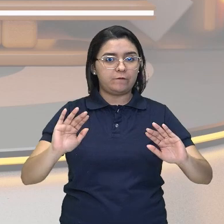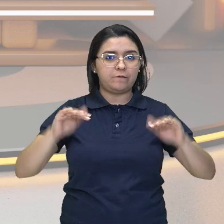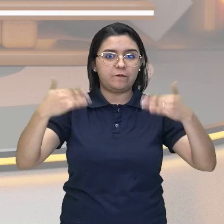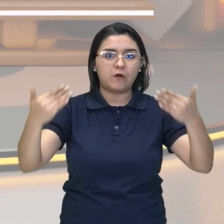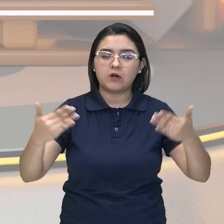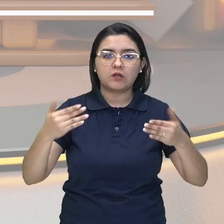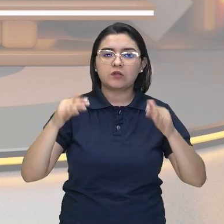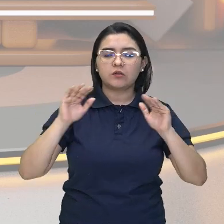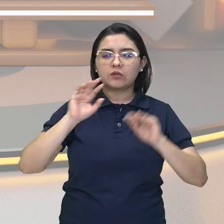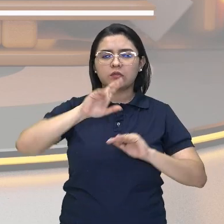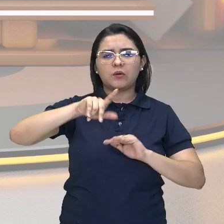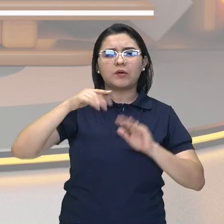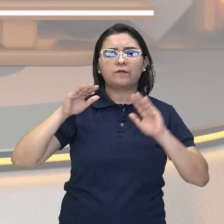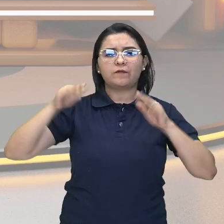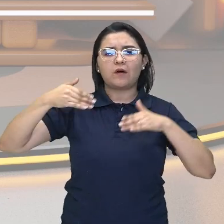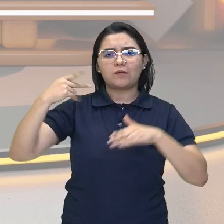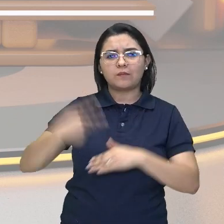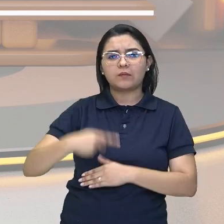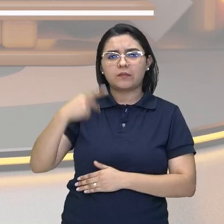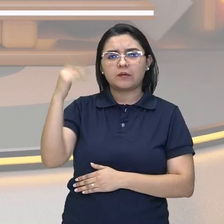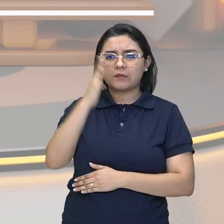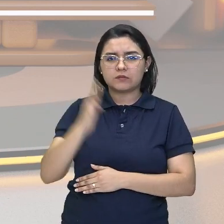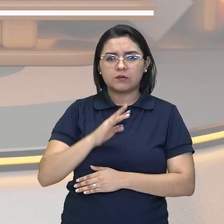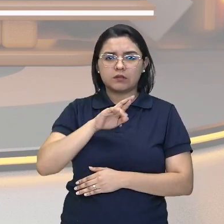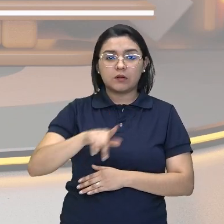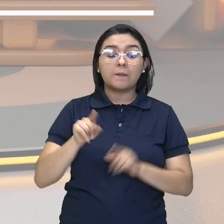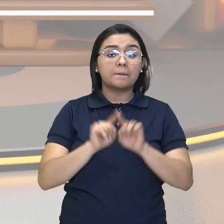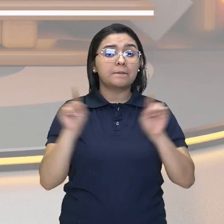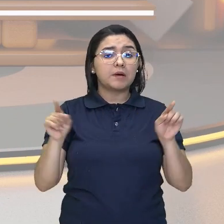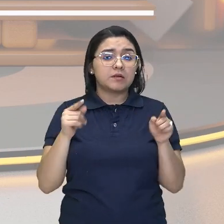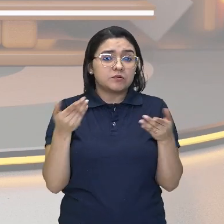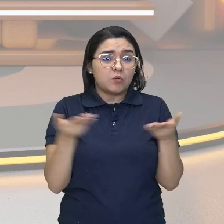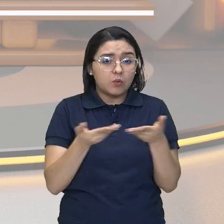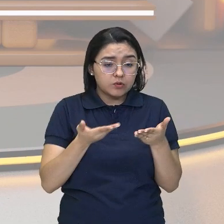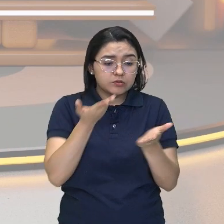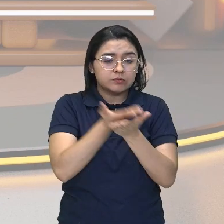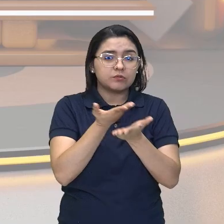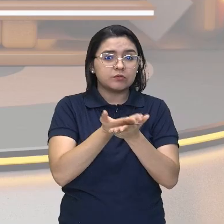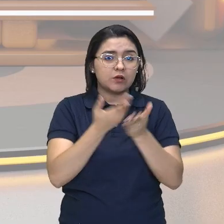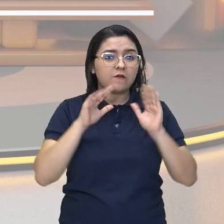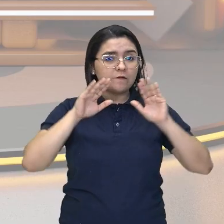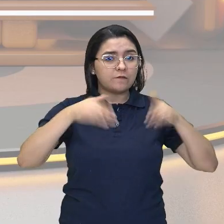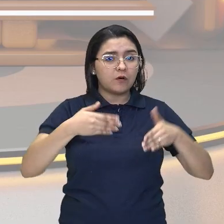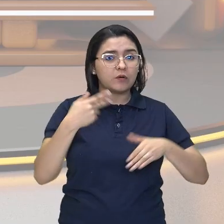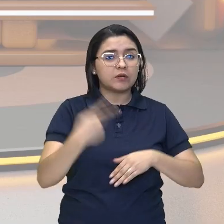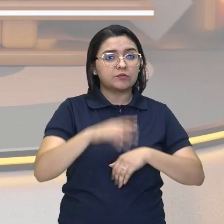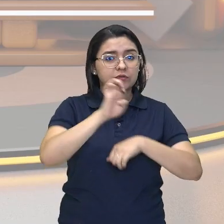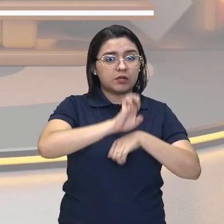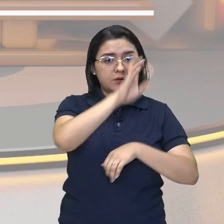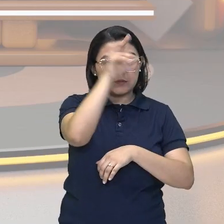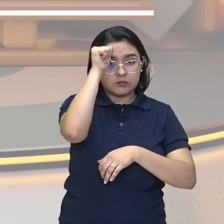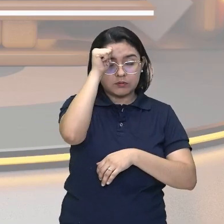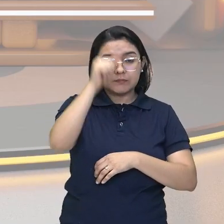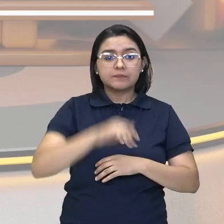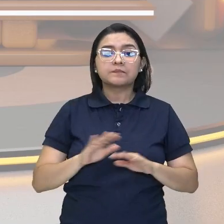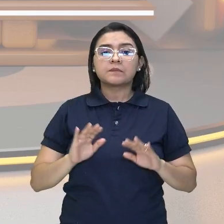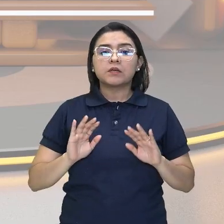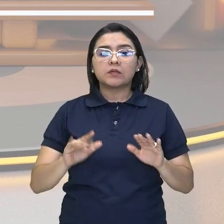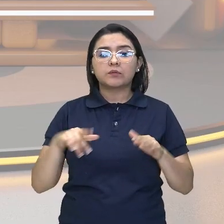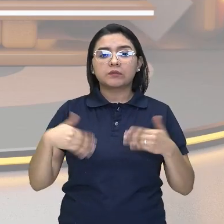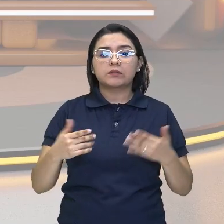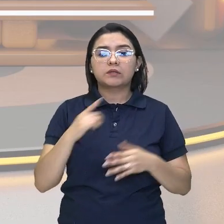do Brasil, né? Nós estamos falando em específico da Amazônia e do estado do Amazonas, tá bom? E aí nós temos,